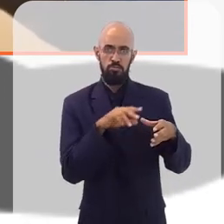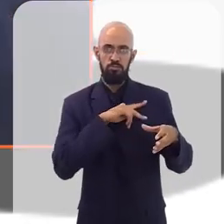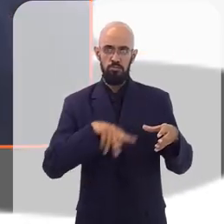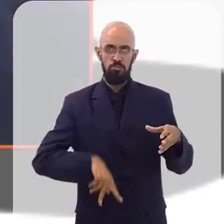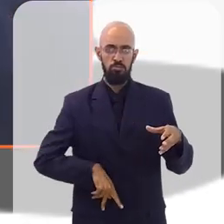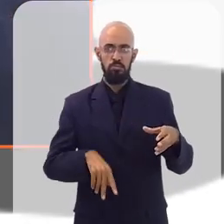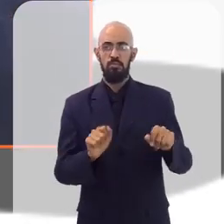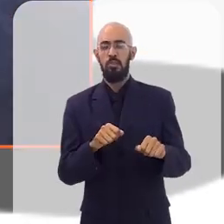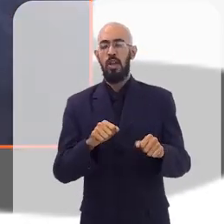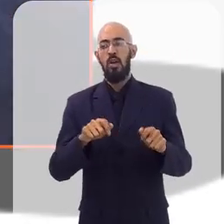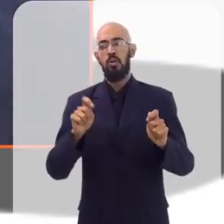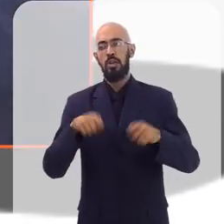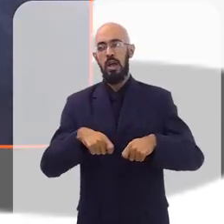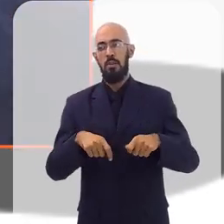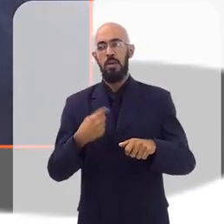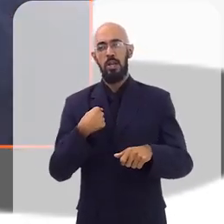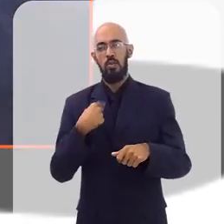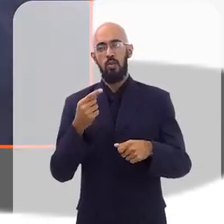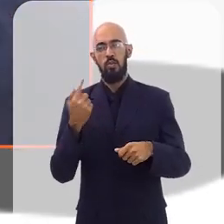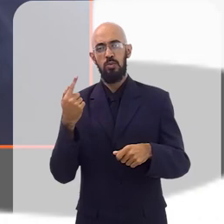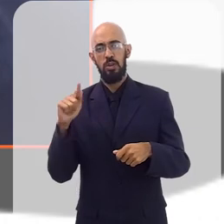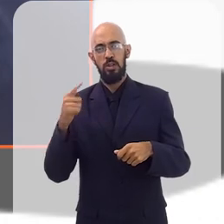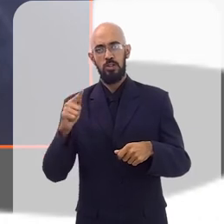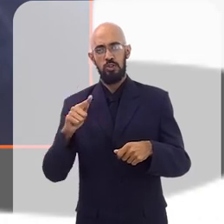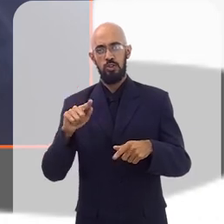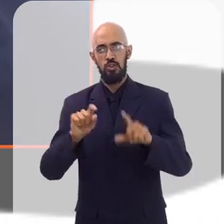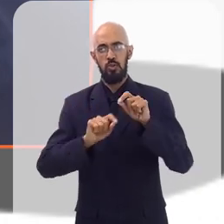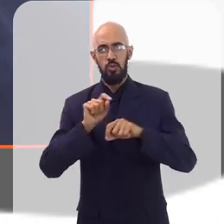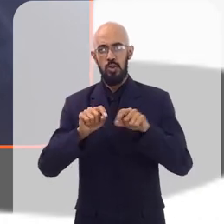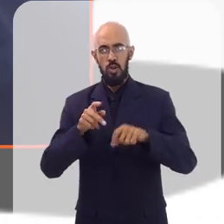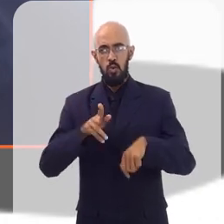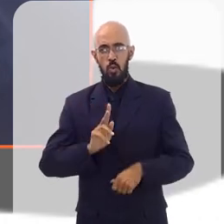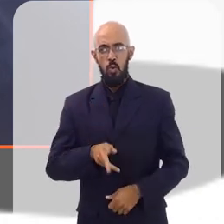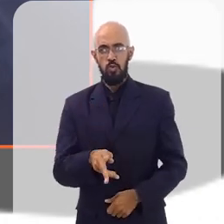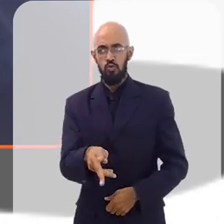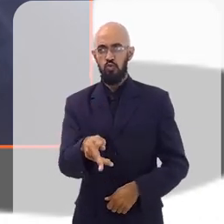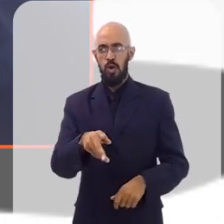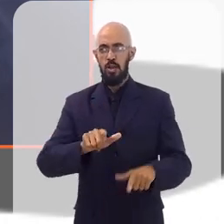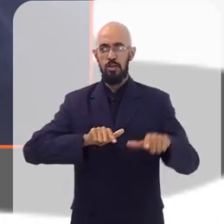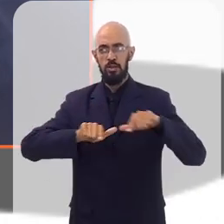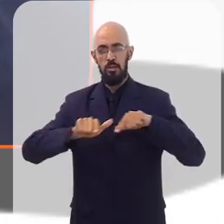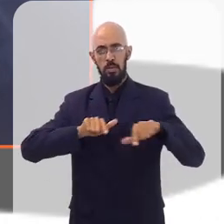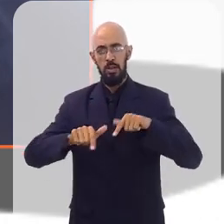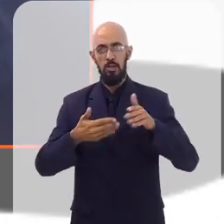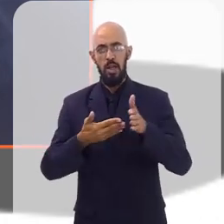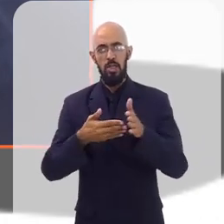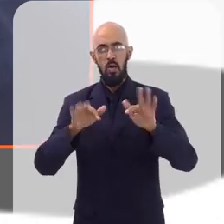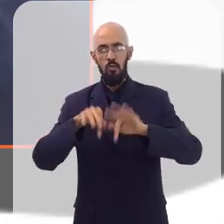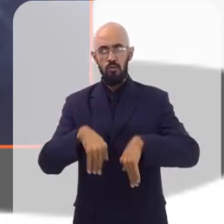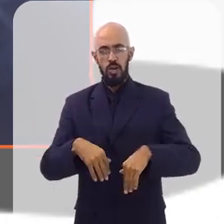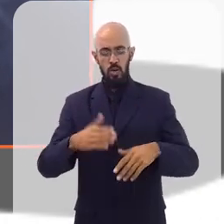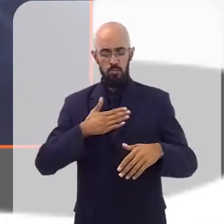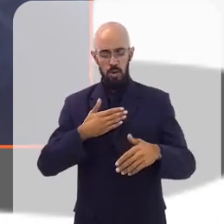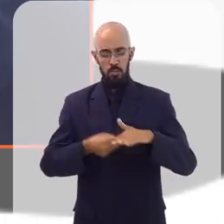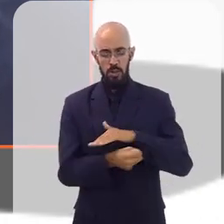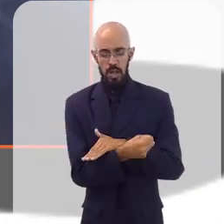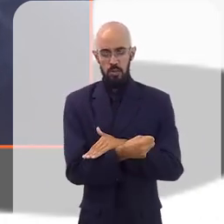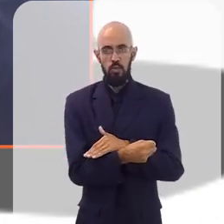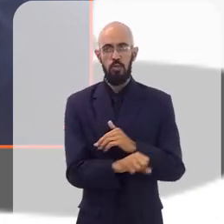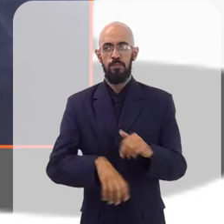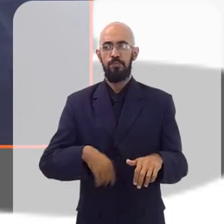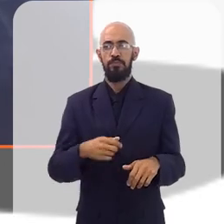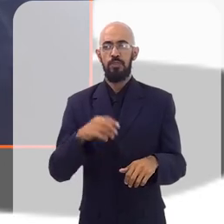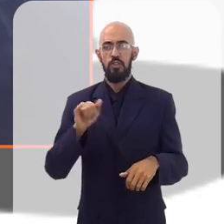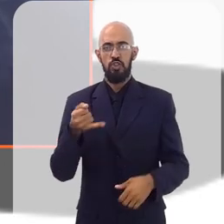comissão É isso aí o que eu posso garantir que vou continuar trabalhando muito até o término